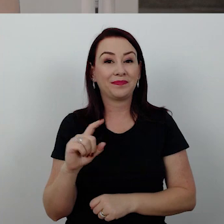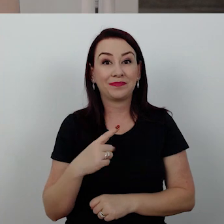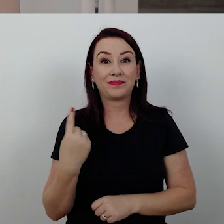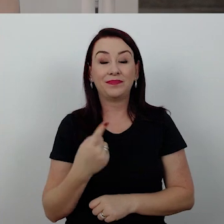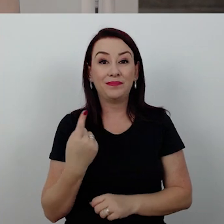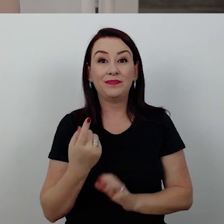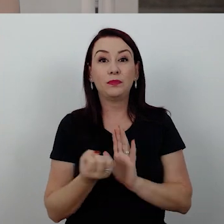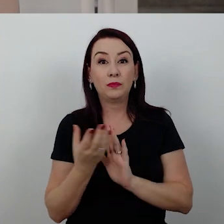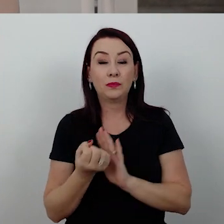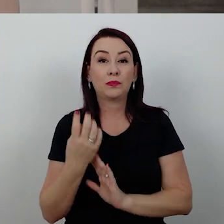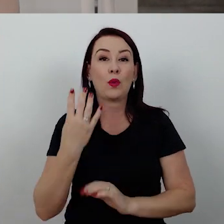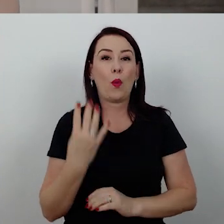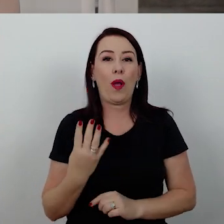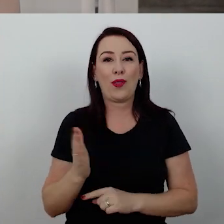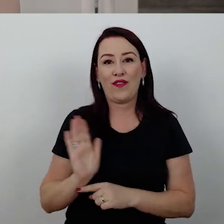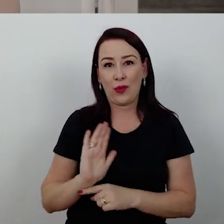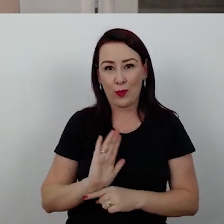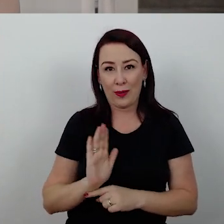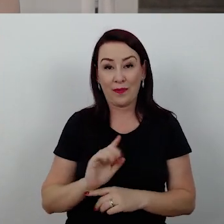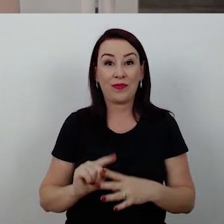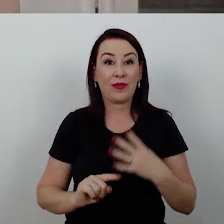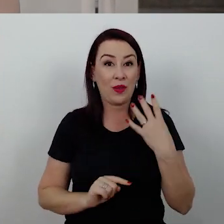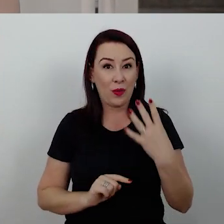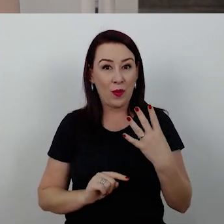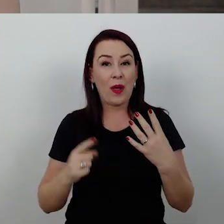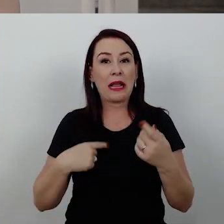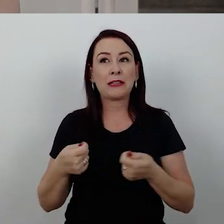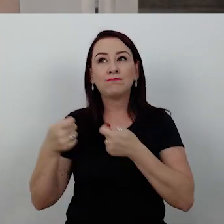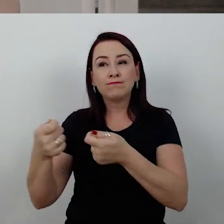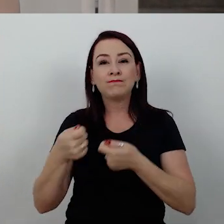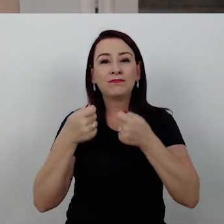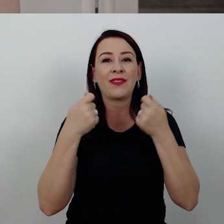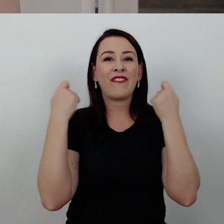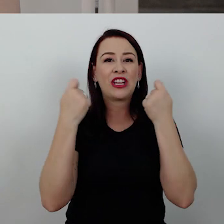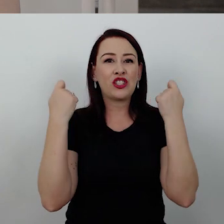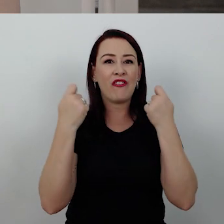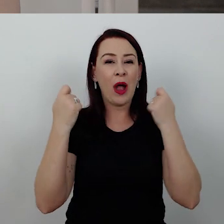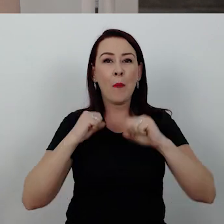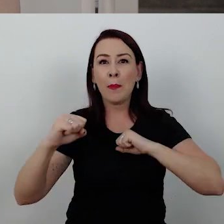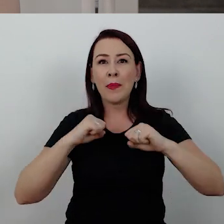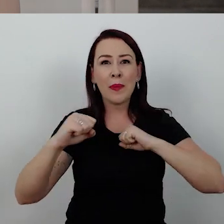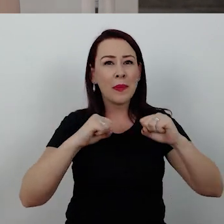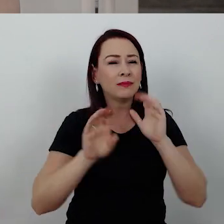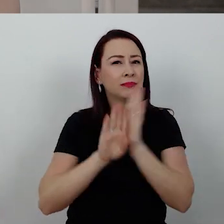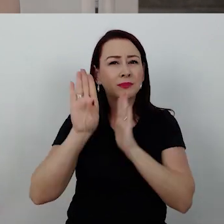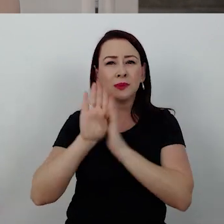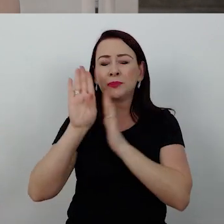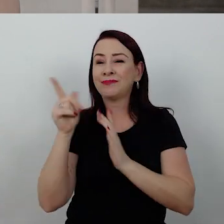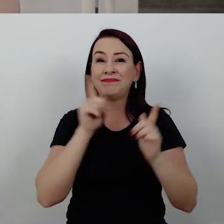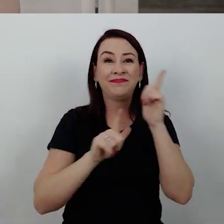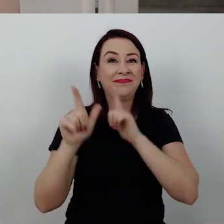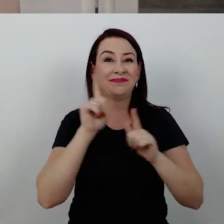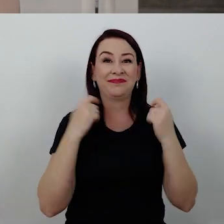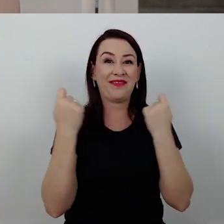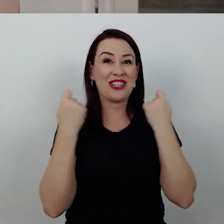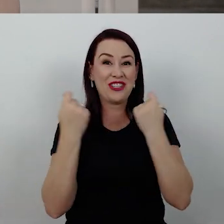produz 4 filmes. Esses filmes a gente inscreve nos festivais de cinema e começa a bombar e ganhar todos os festivais de cinema